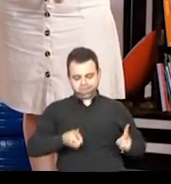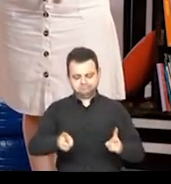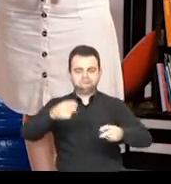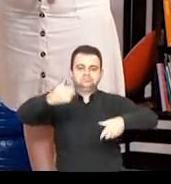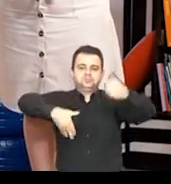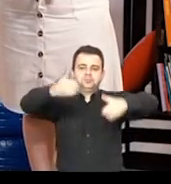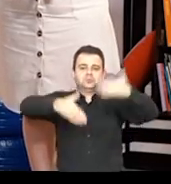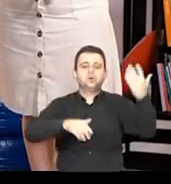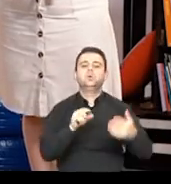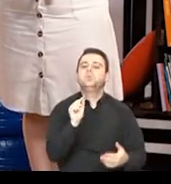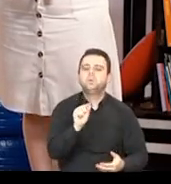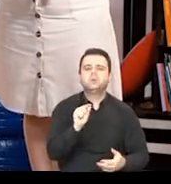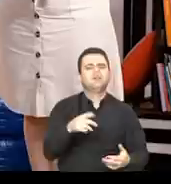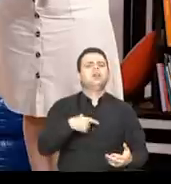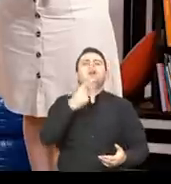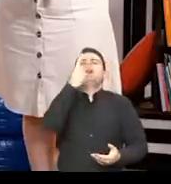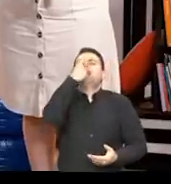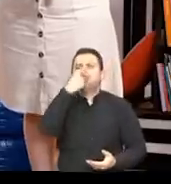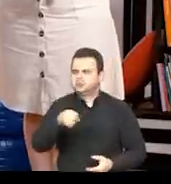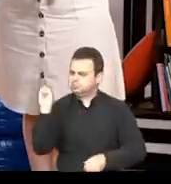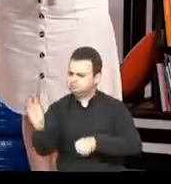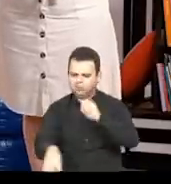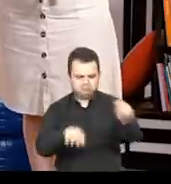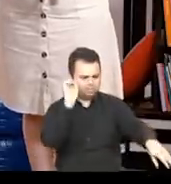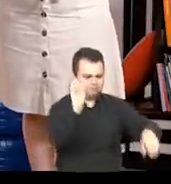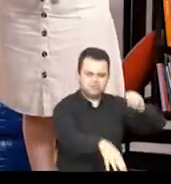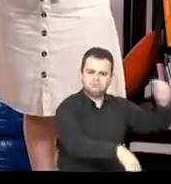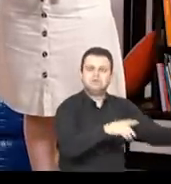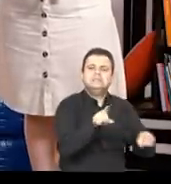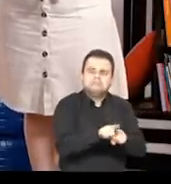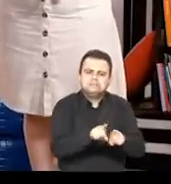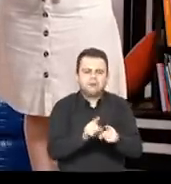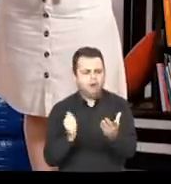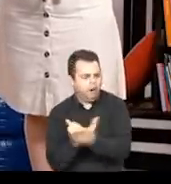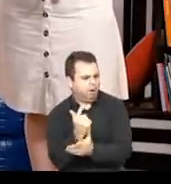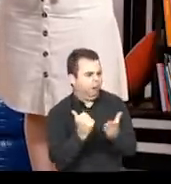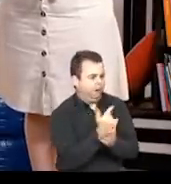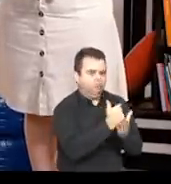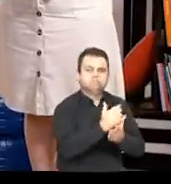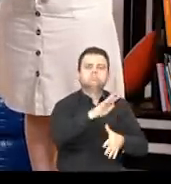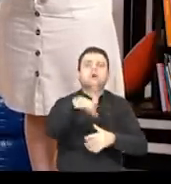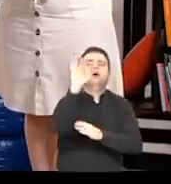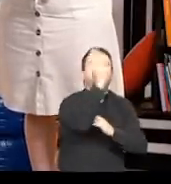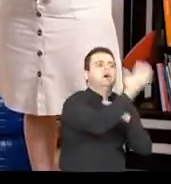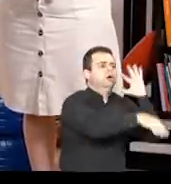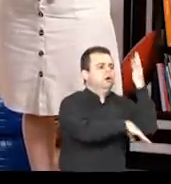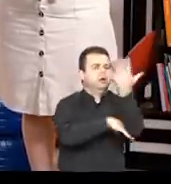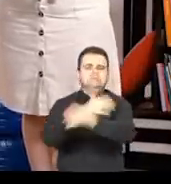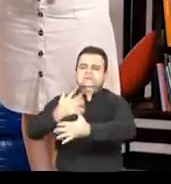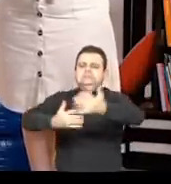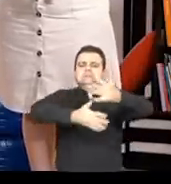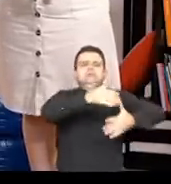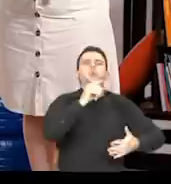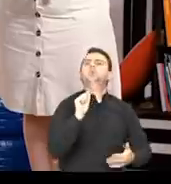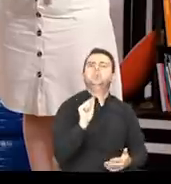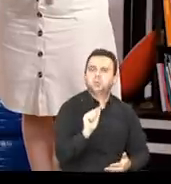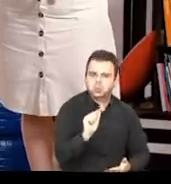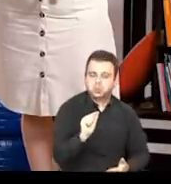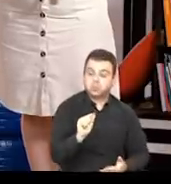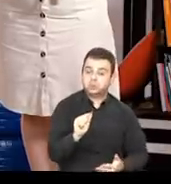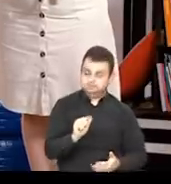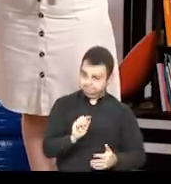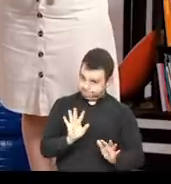Exatamente. Como o lixo e o consumo causam impacto no nosso meio ambiente? Eu vou começar com